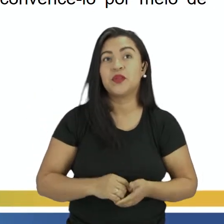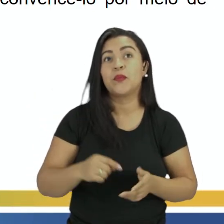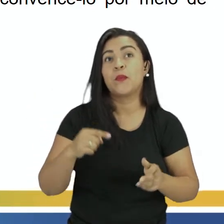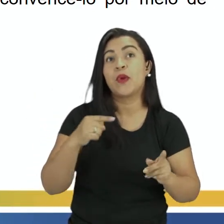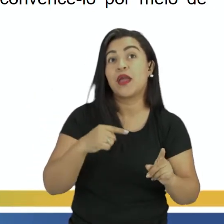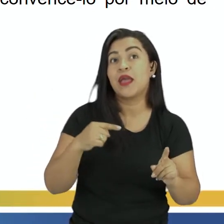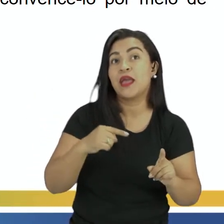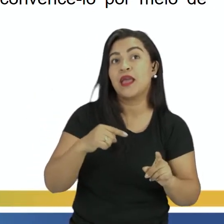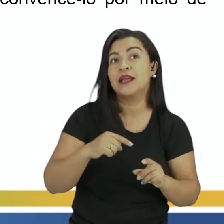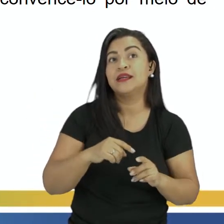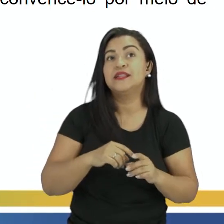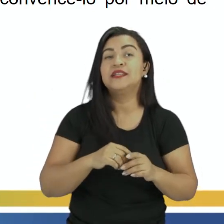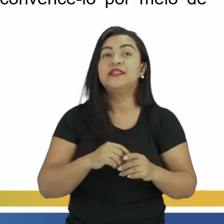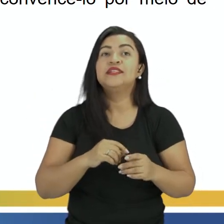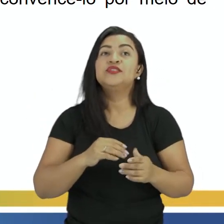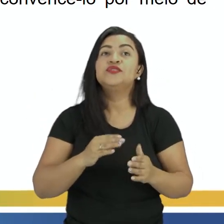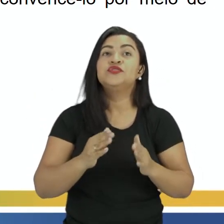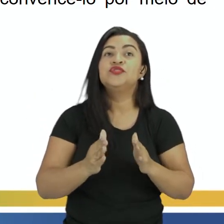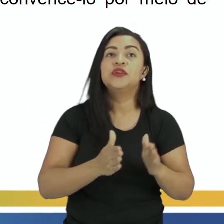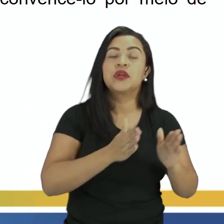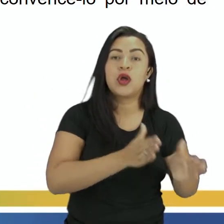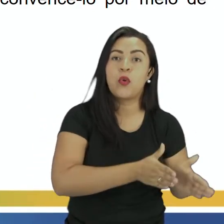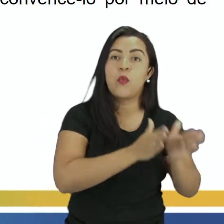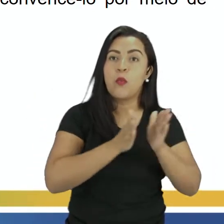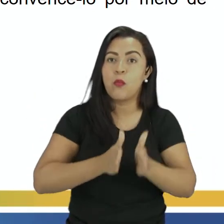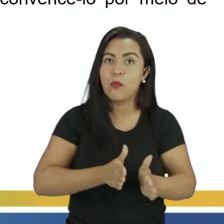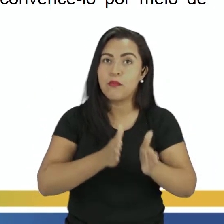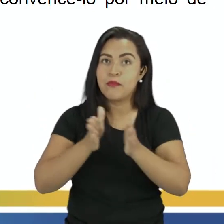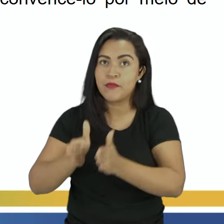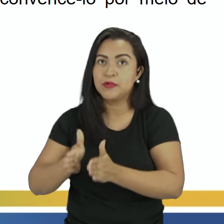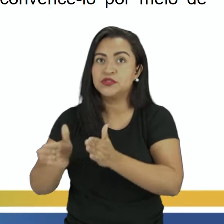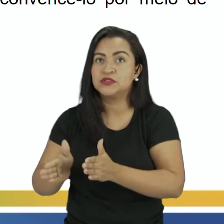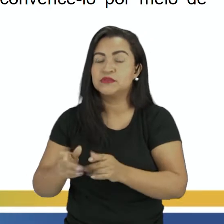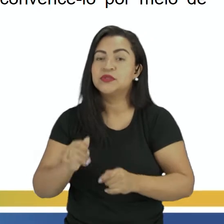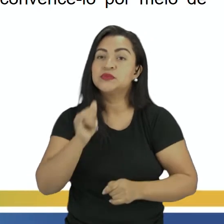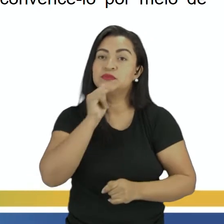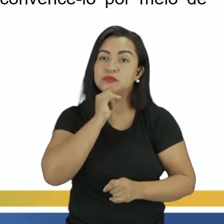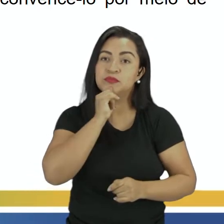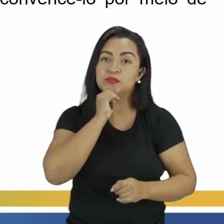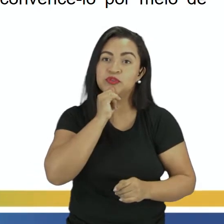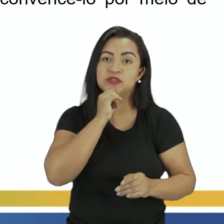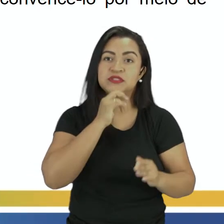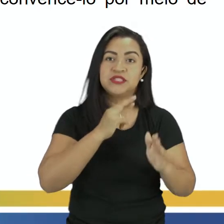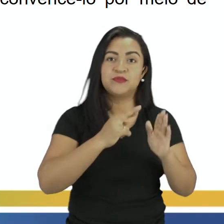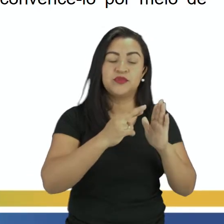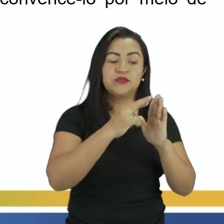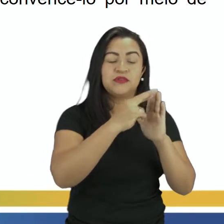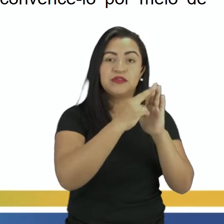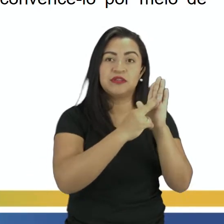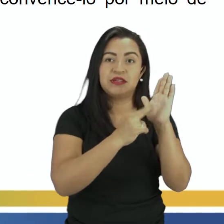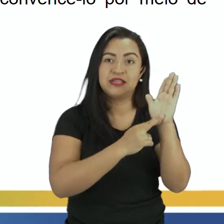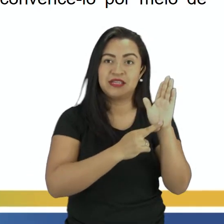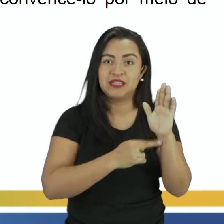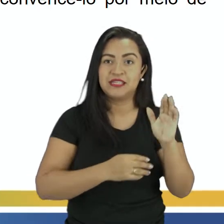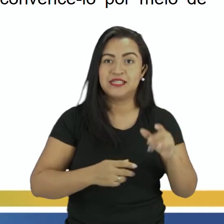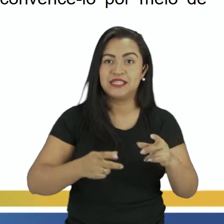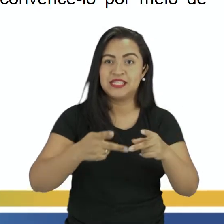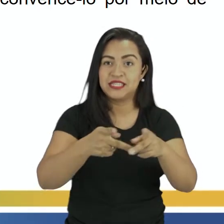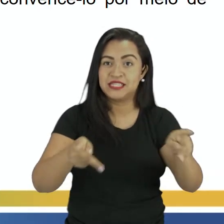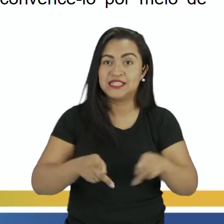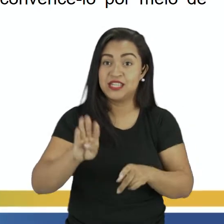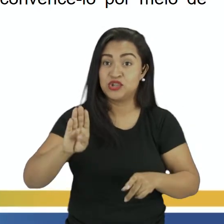o procedimento para realizar algo, por exemplo, uma receita de bolo, bula de remédio, manual de